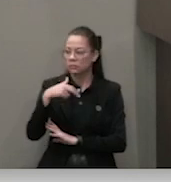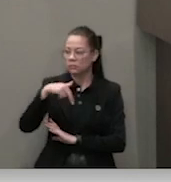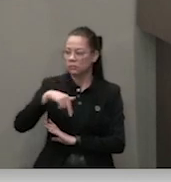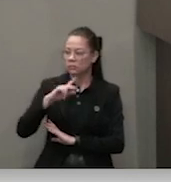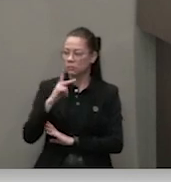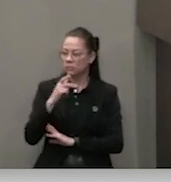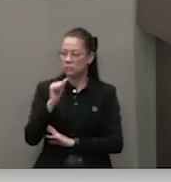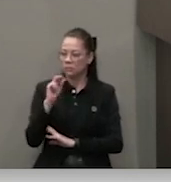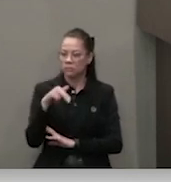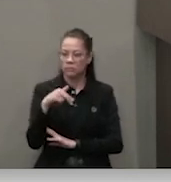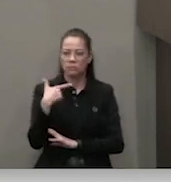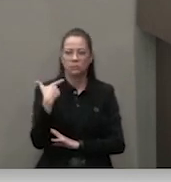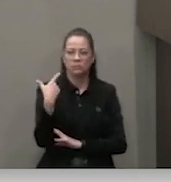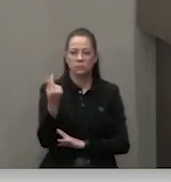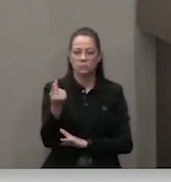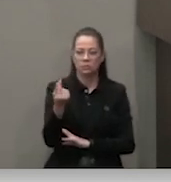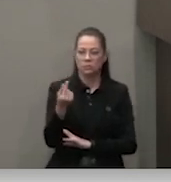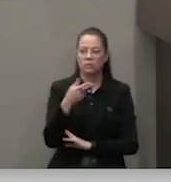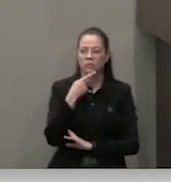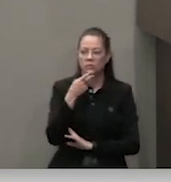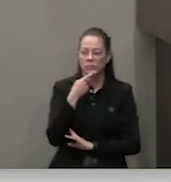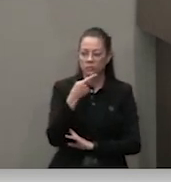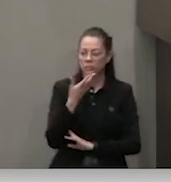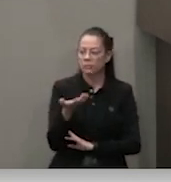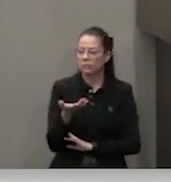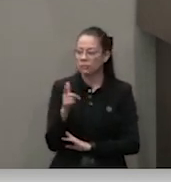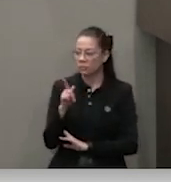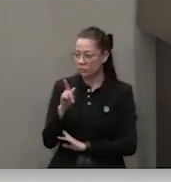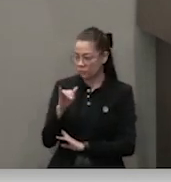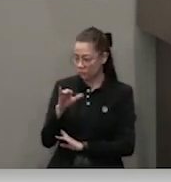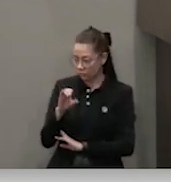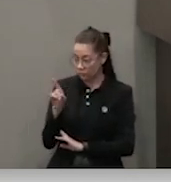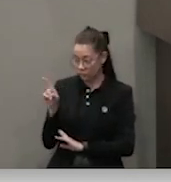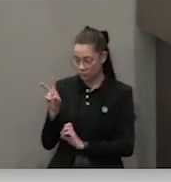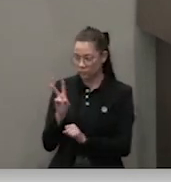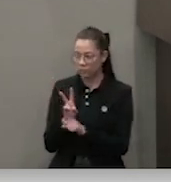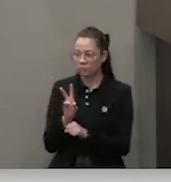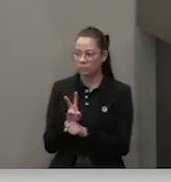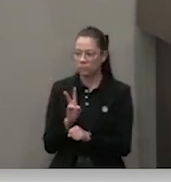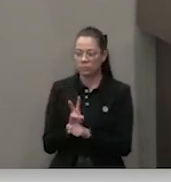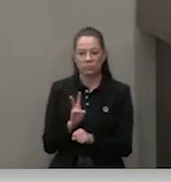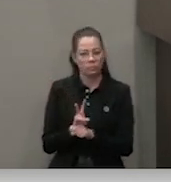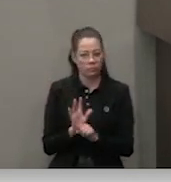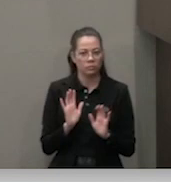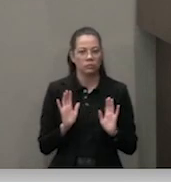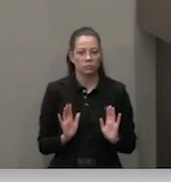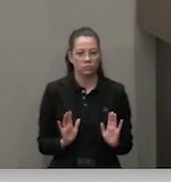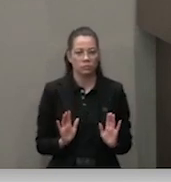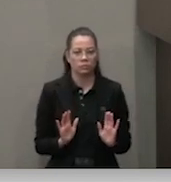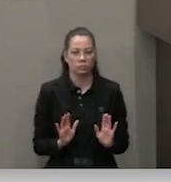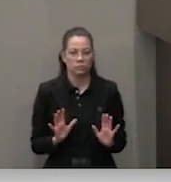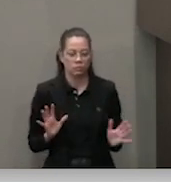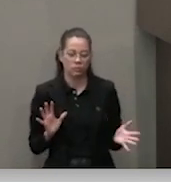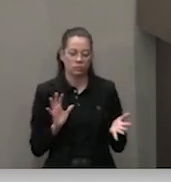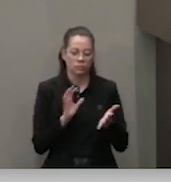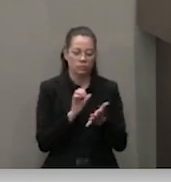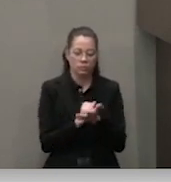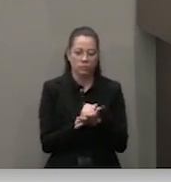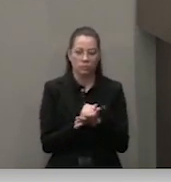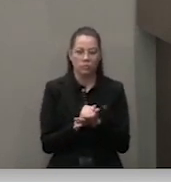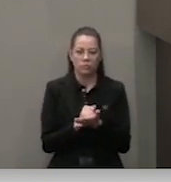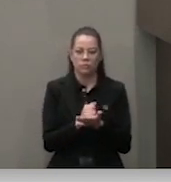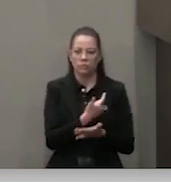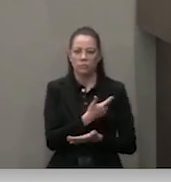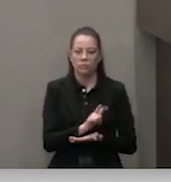fala e sai correndo no plenário né Vereador Gil o senhor toma cuidado porque eu acho que ele tá se querendo se credenciar para ser líder do